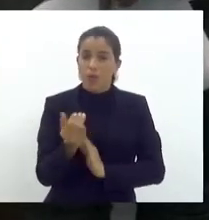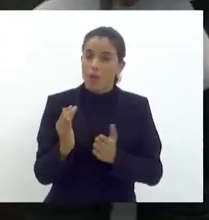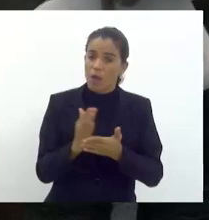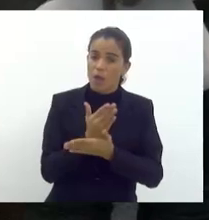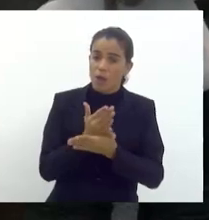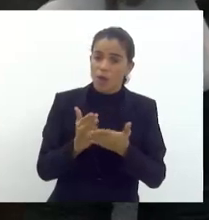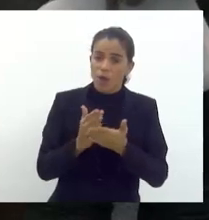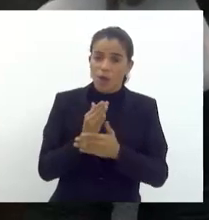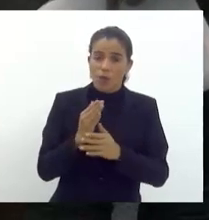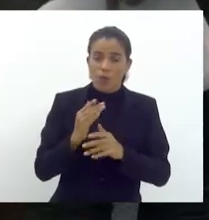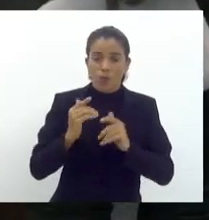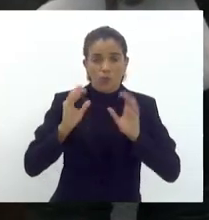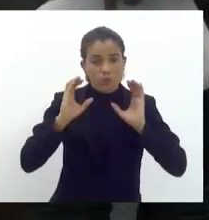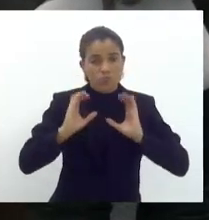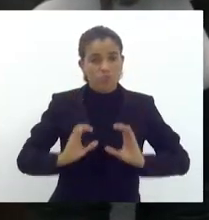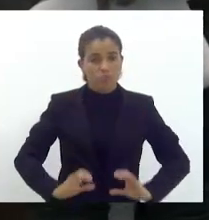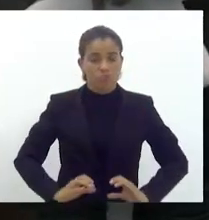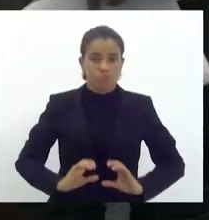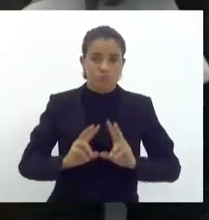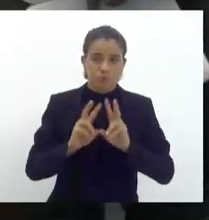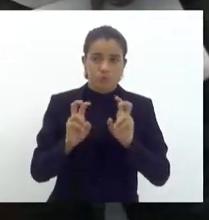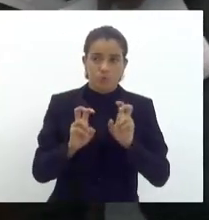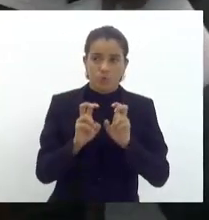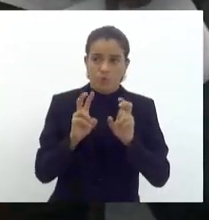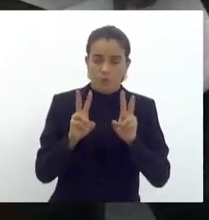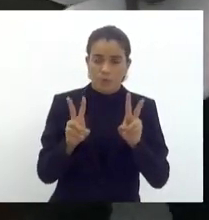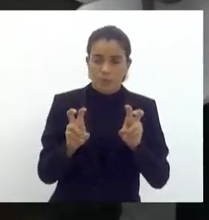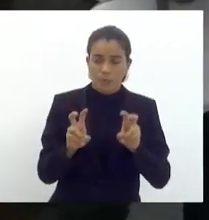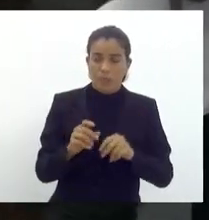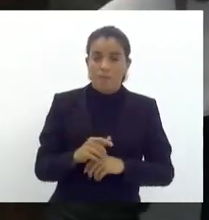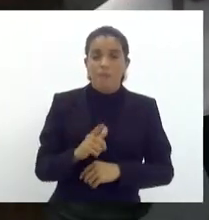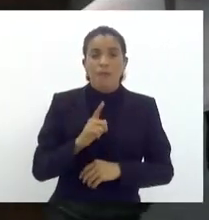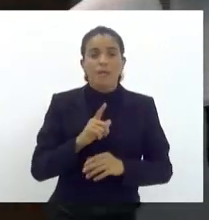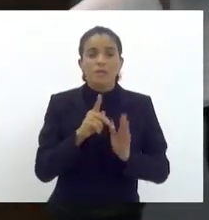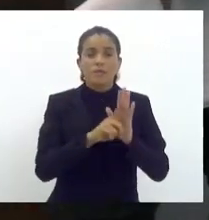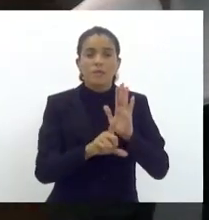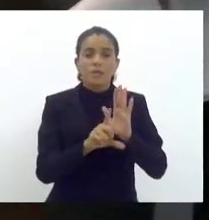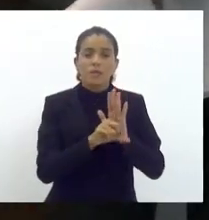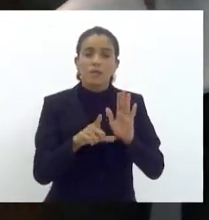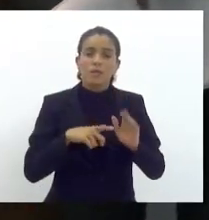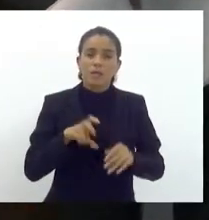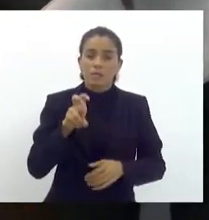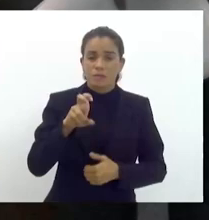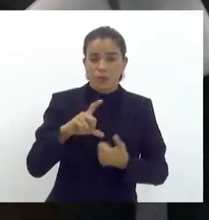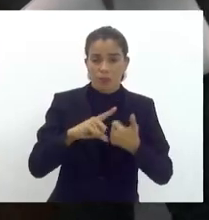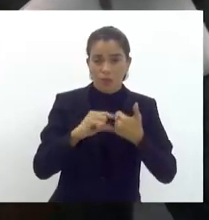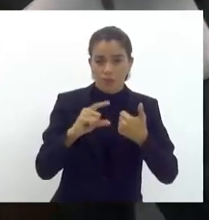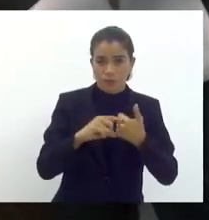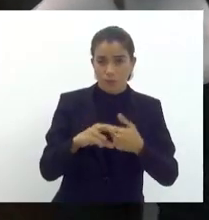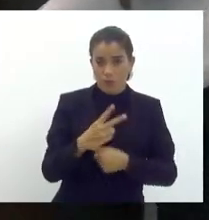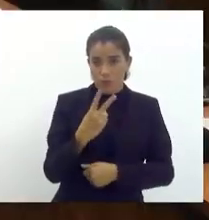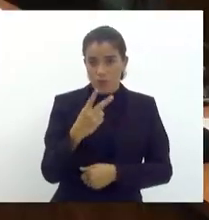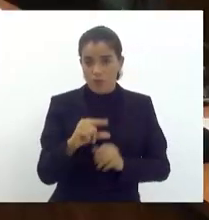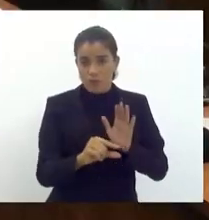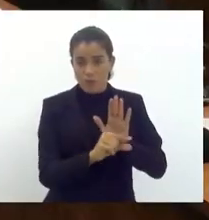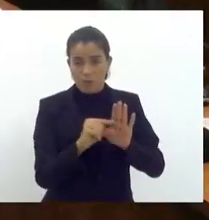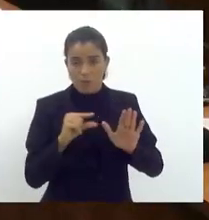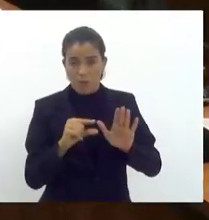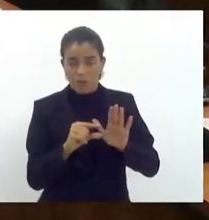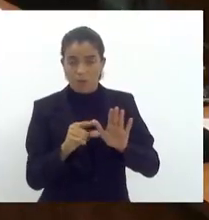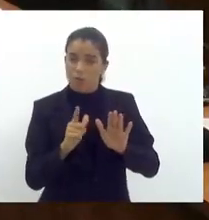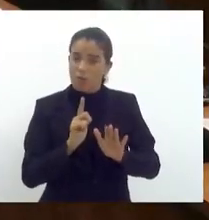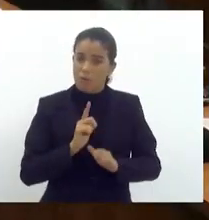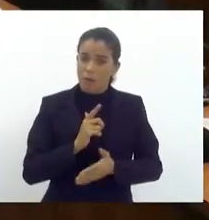disciplina sobre esse tema que esse projeto por exemplo tem cinco artigos duas emendas tá ali